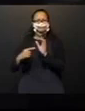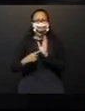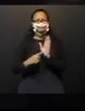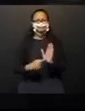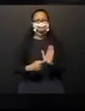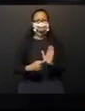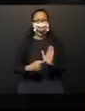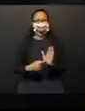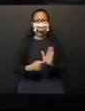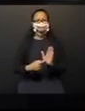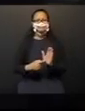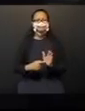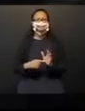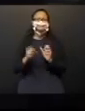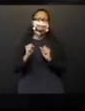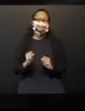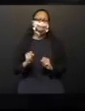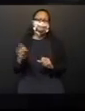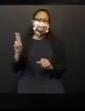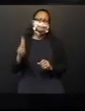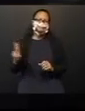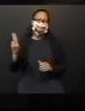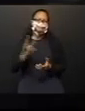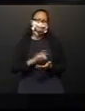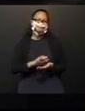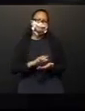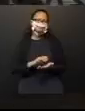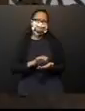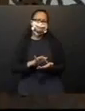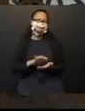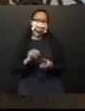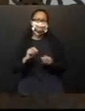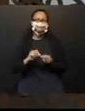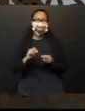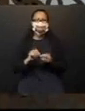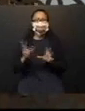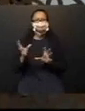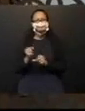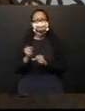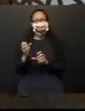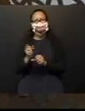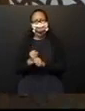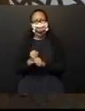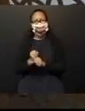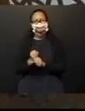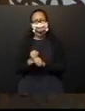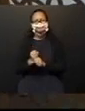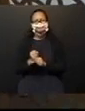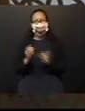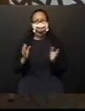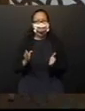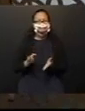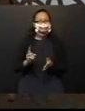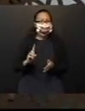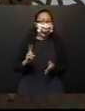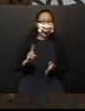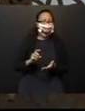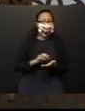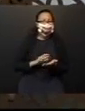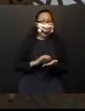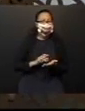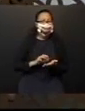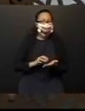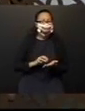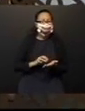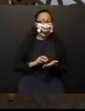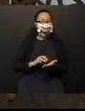também calculadora, né, para realizar esse tipo de cálculo. Mas não é o momento da calculadora, tá, pessoal? Não é o momento.